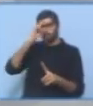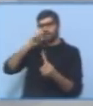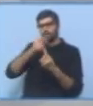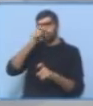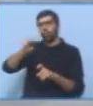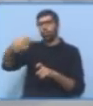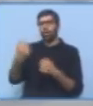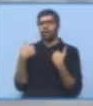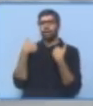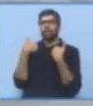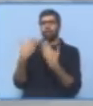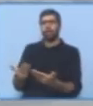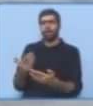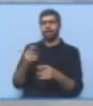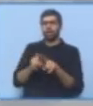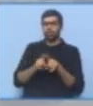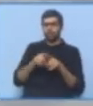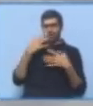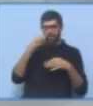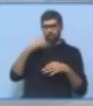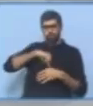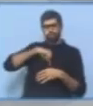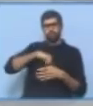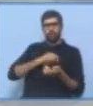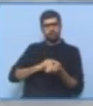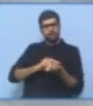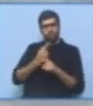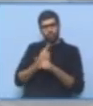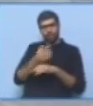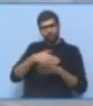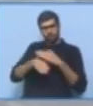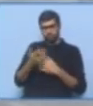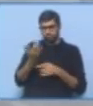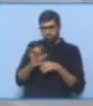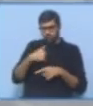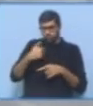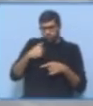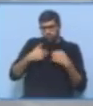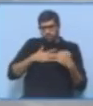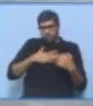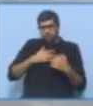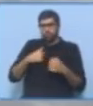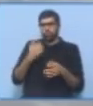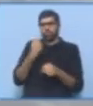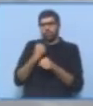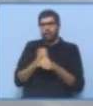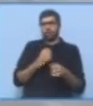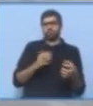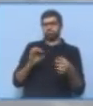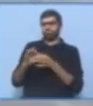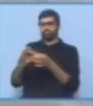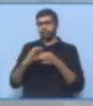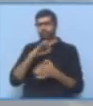a ser endémico um bocado na nossa natureza, naquilo que fazemos, eu pelo menos em mim, no meu trabalho, na minha relação com a família,